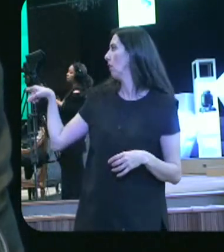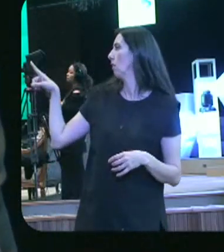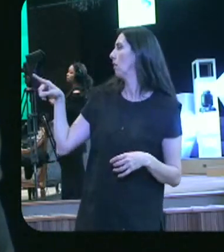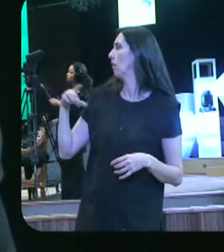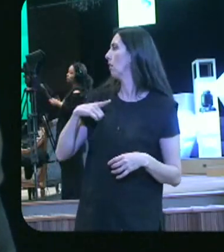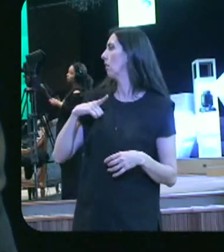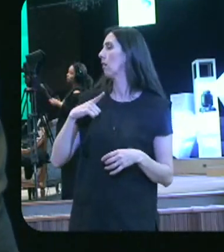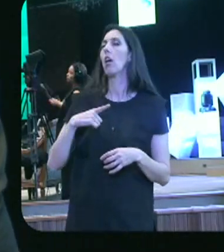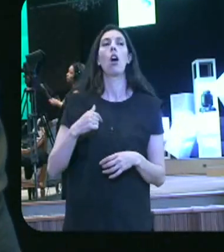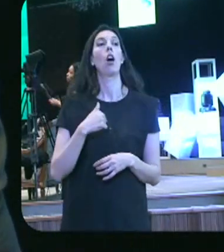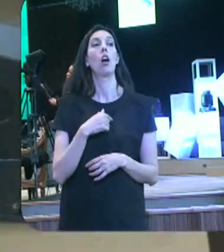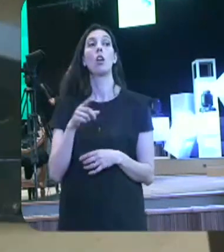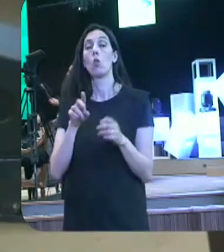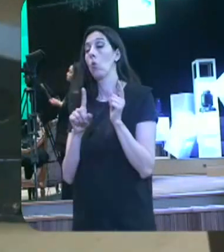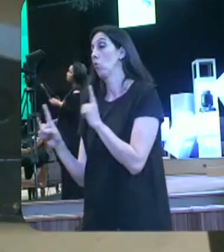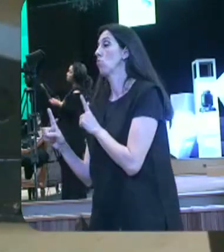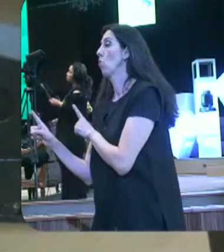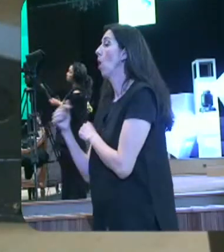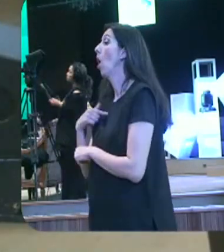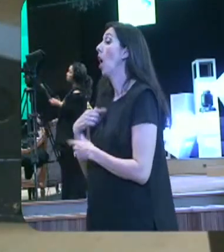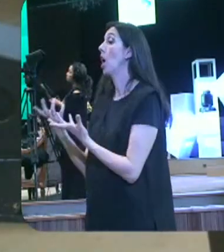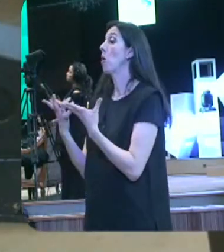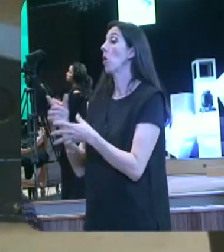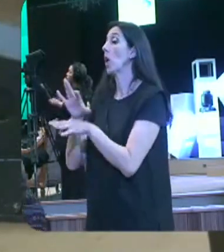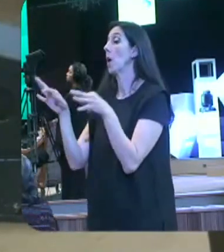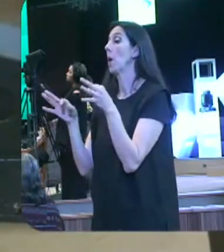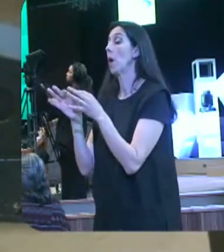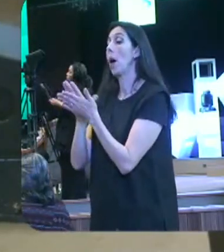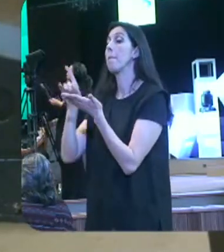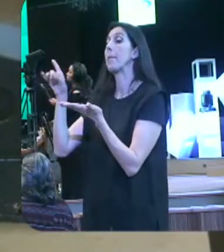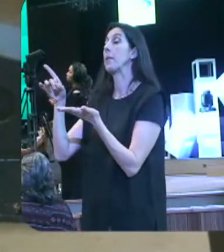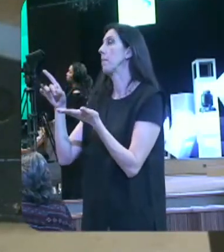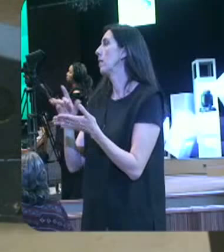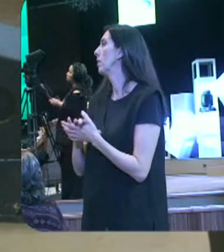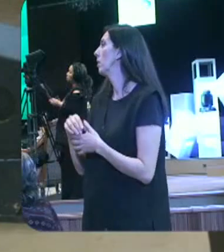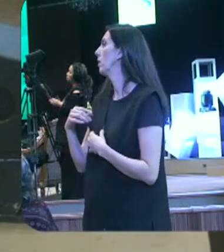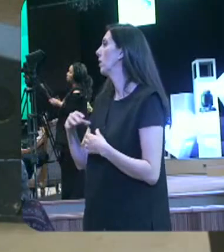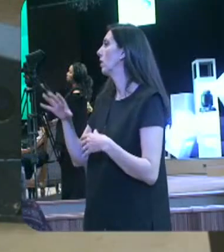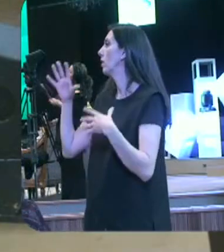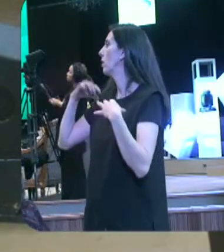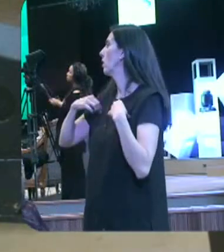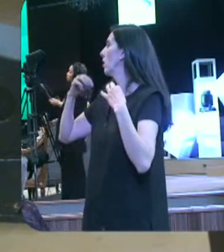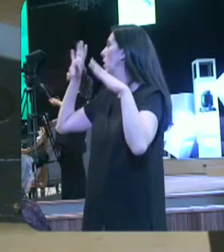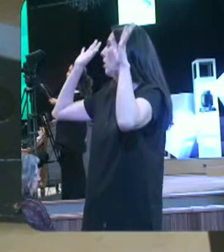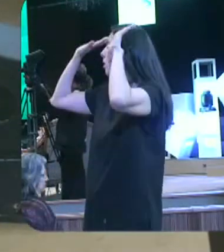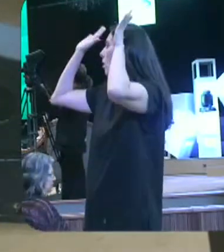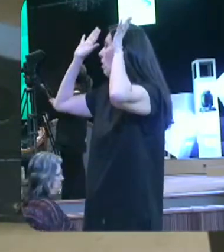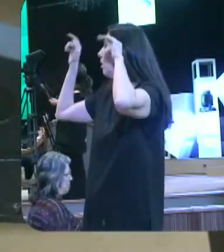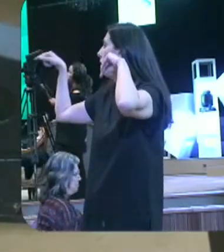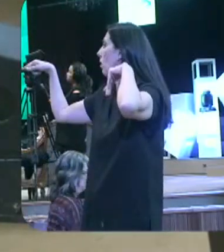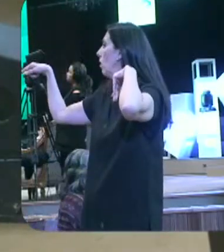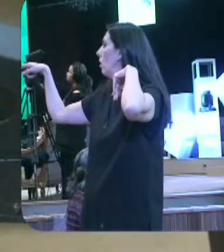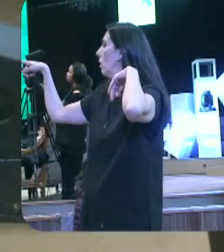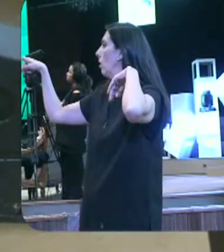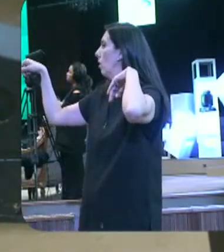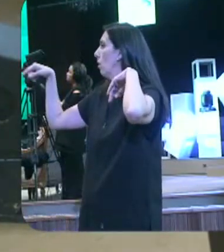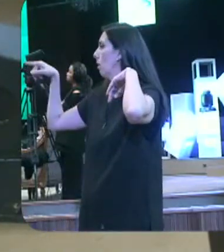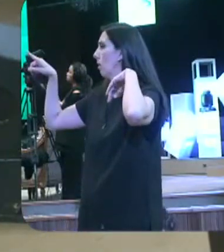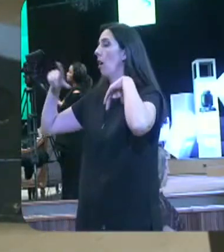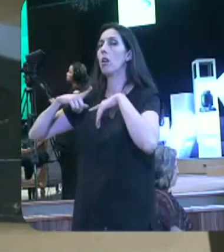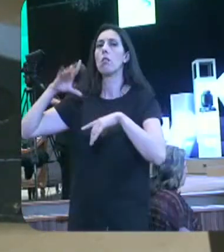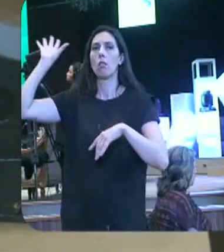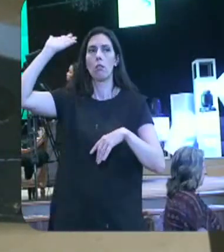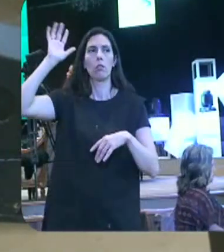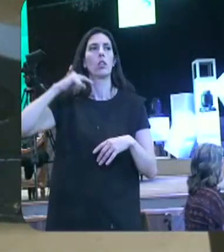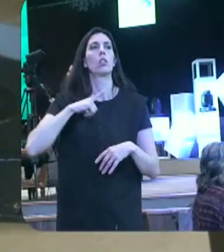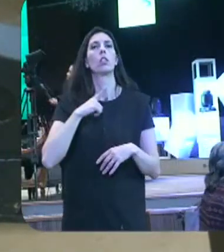essa Bíblia aí que o pastor falou. É um presente para vocês. Dá um aceno a quem está de coletinho verde aqui, ó, tá? Então, quem quer a Bíblia,